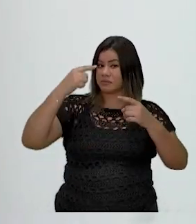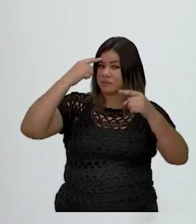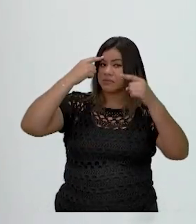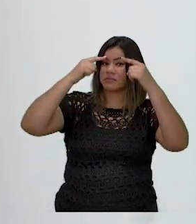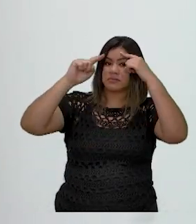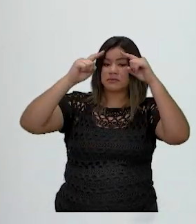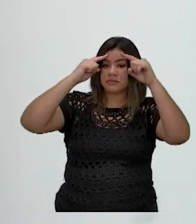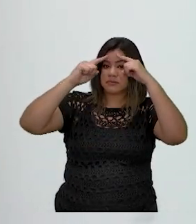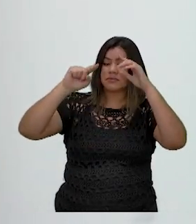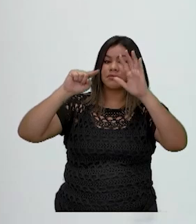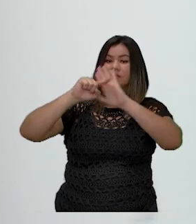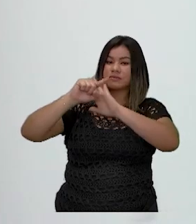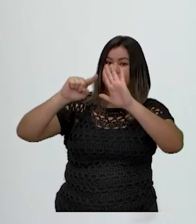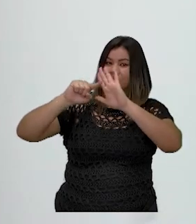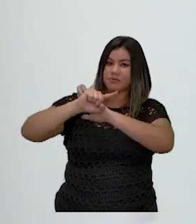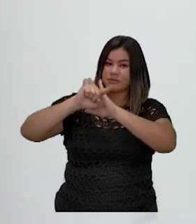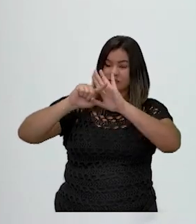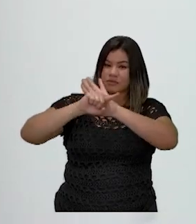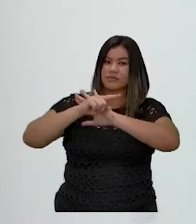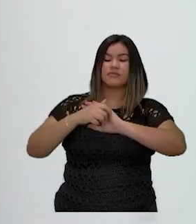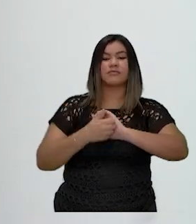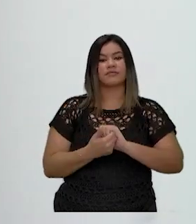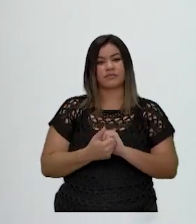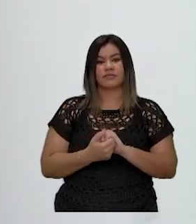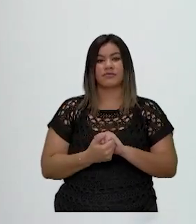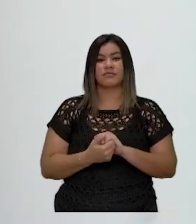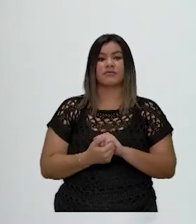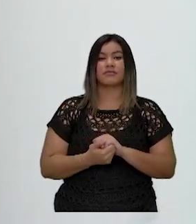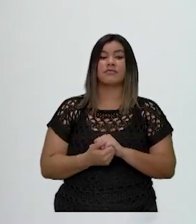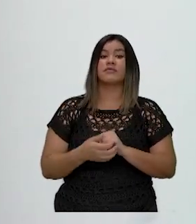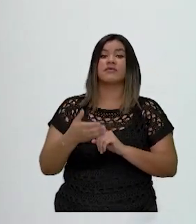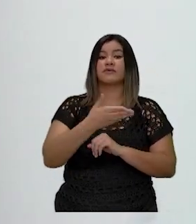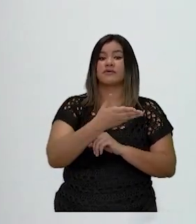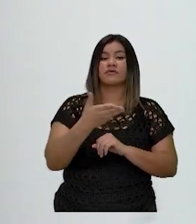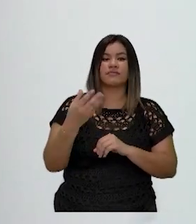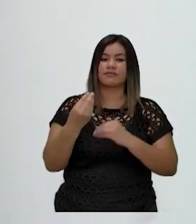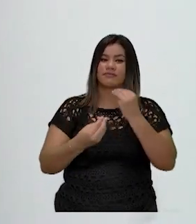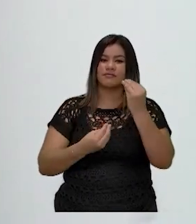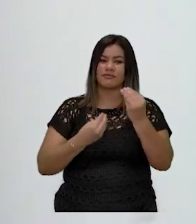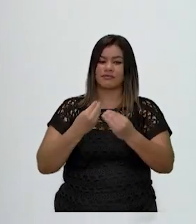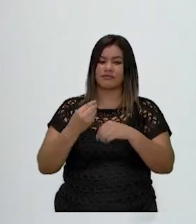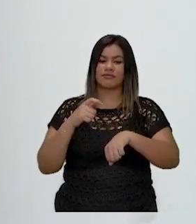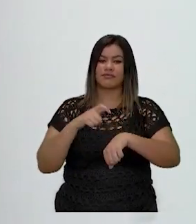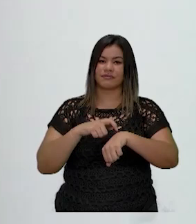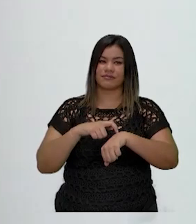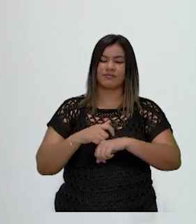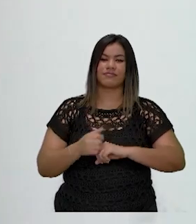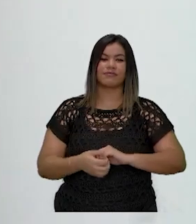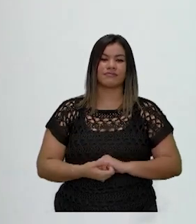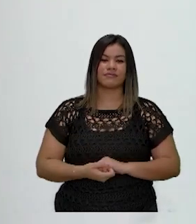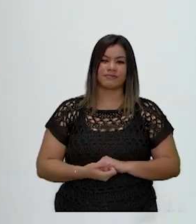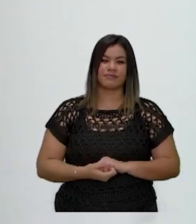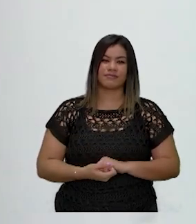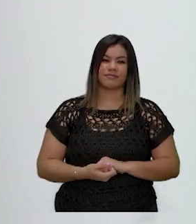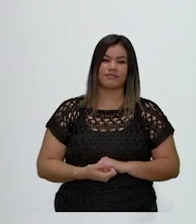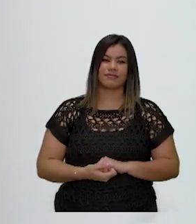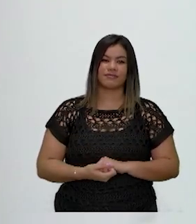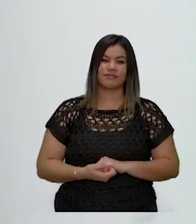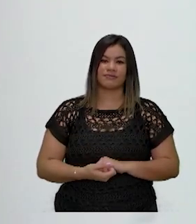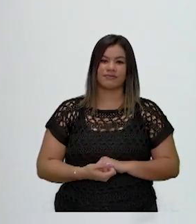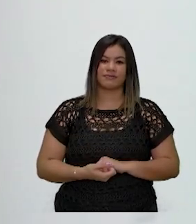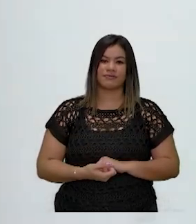os 4 componentes. O outro fator de integração é a preocupação na inserção do jovem